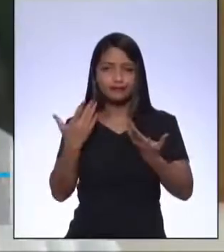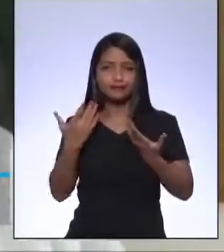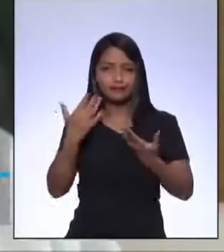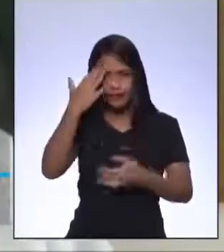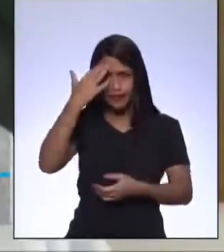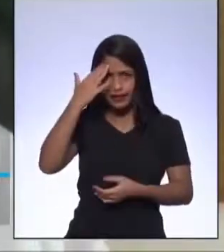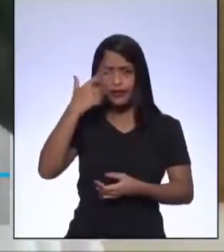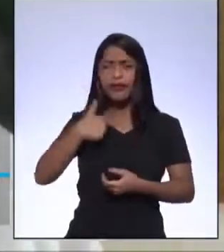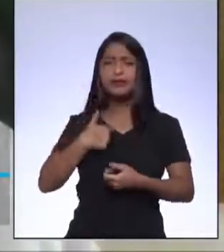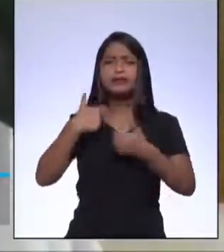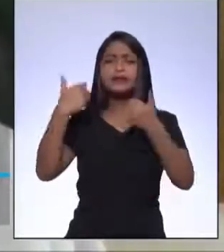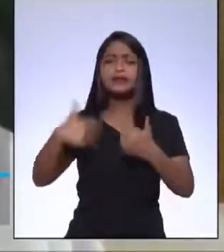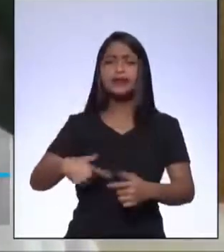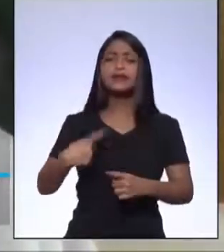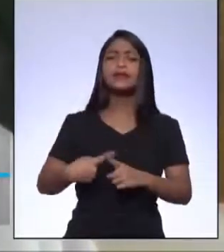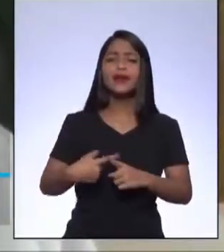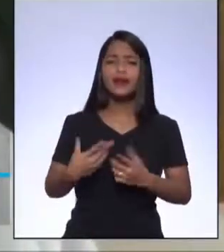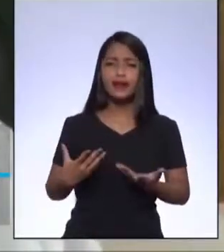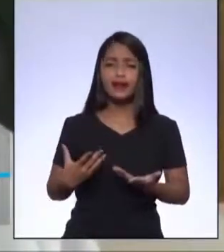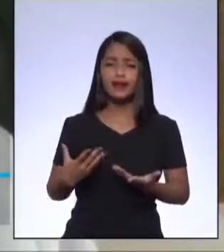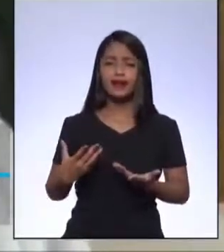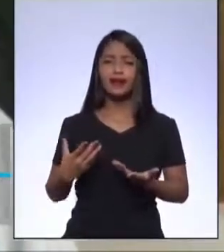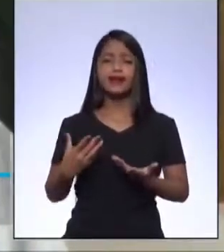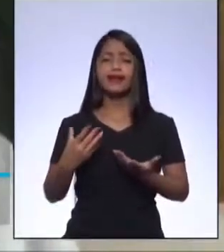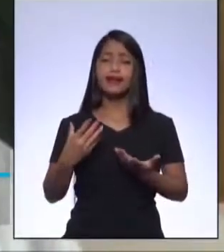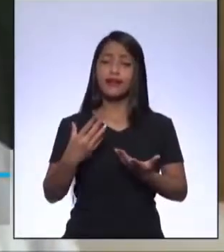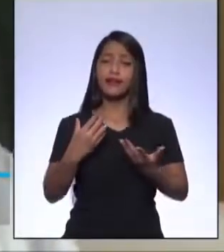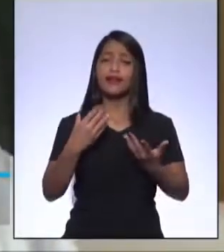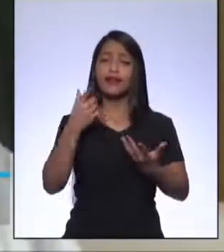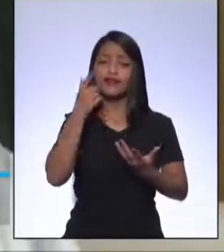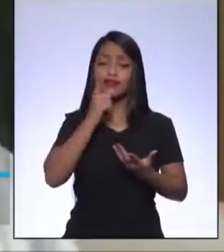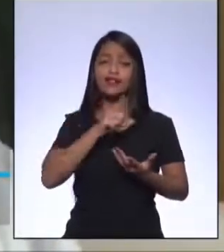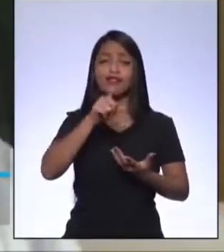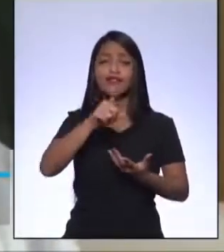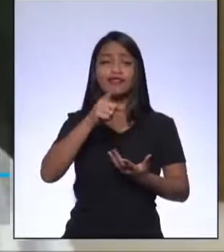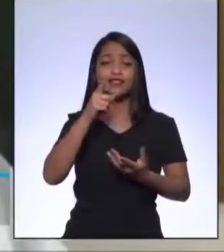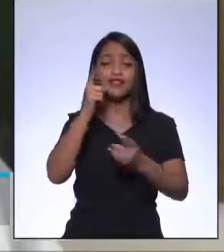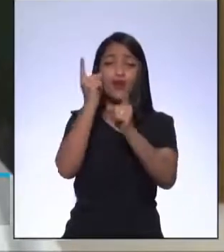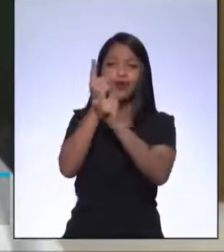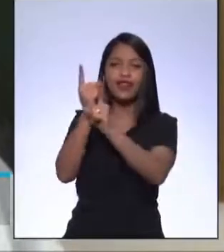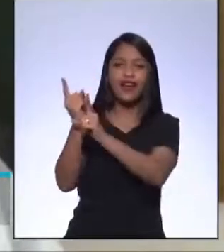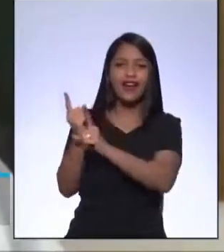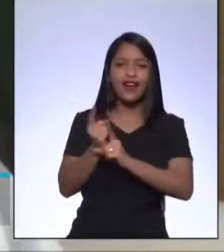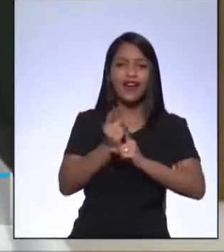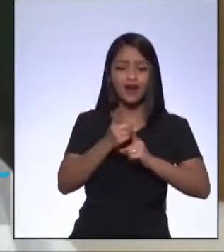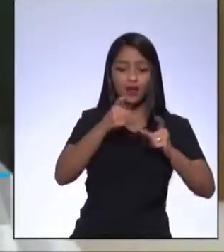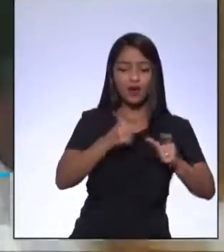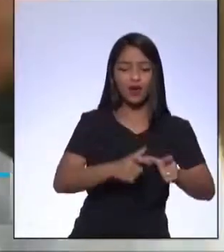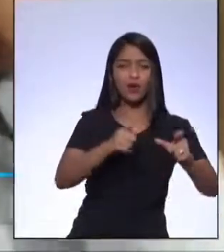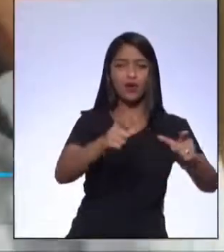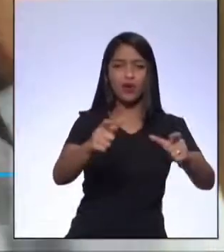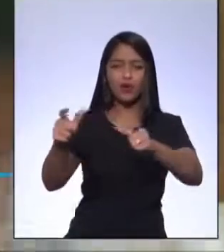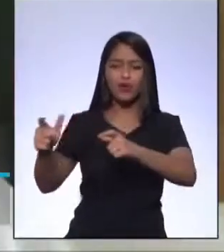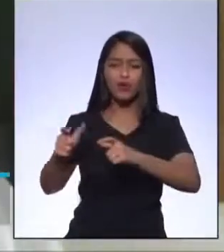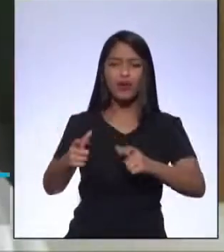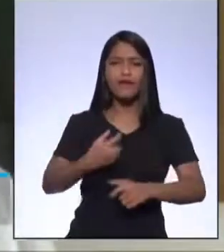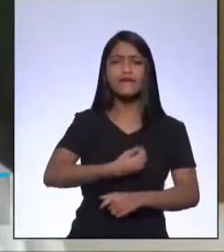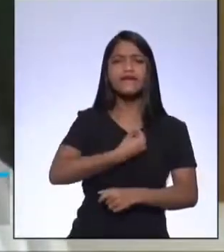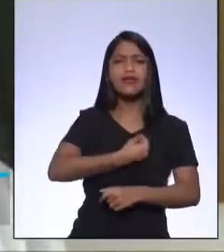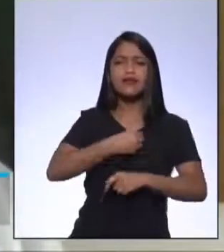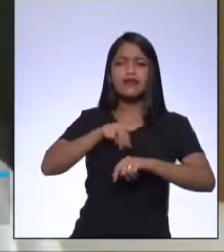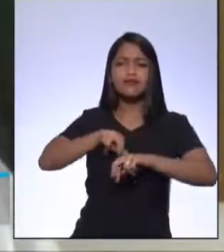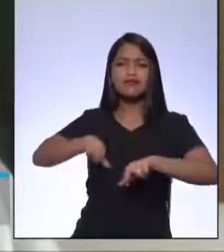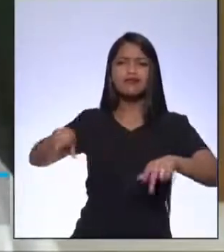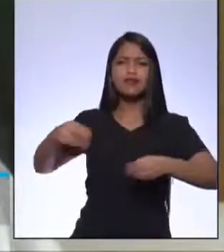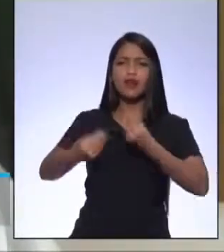vocês? Porque isso vai determinar o tipo de ser vivo, que vai estar diretamente ligado à incidência de raios